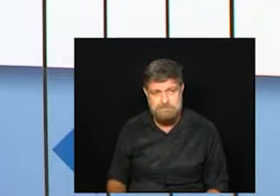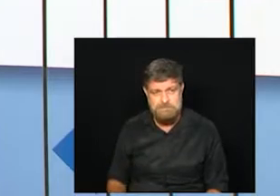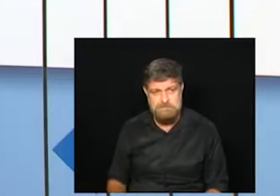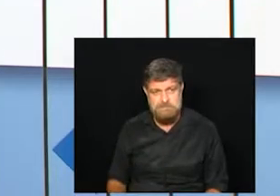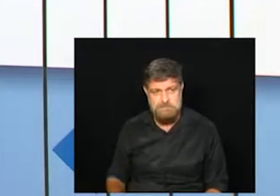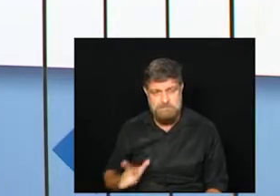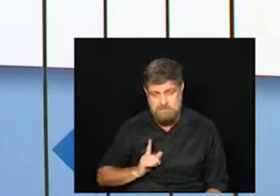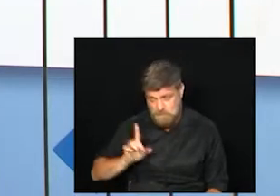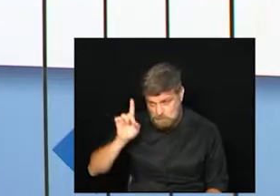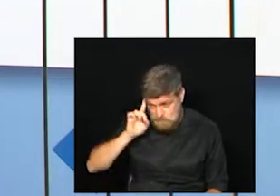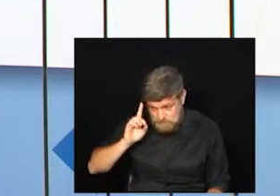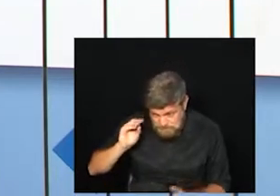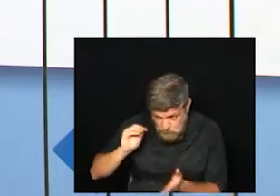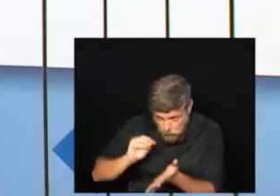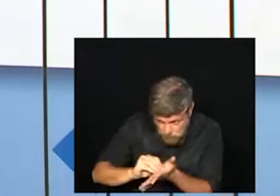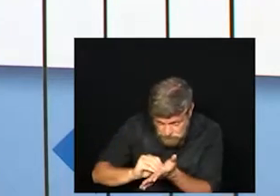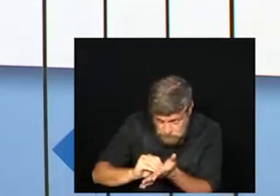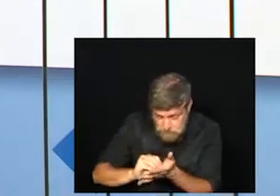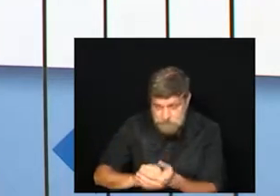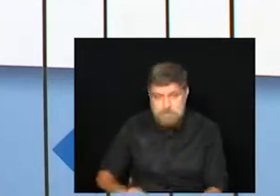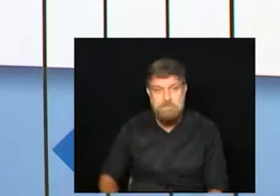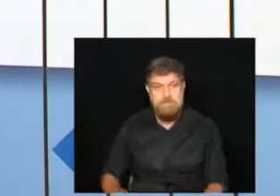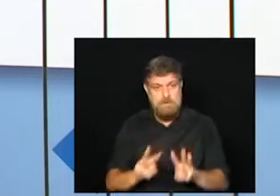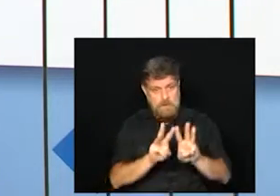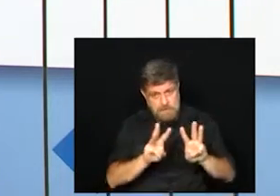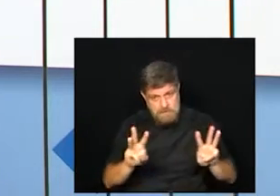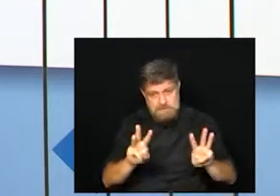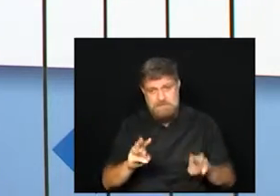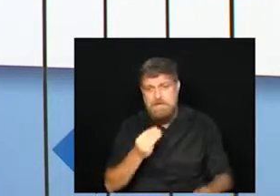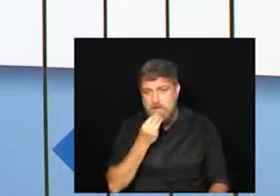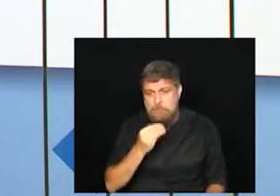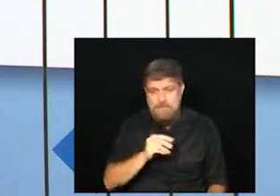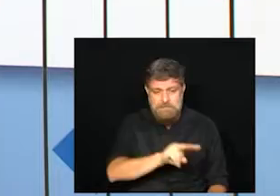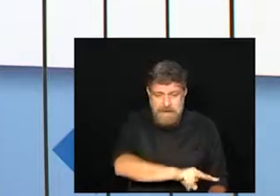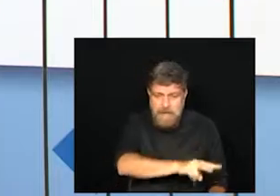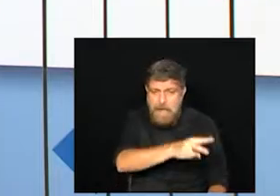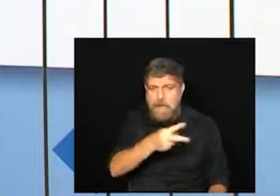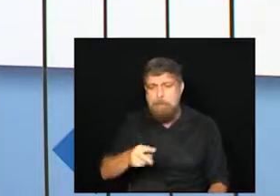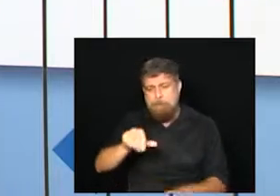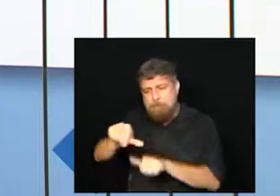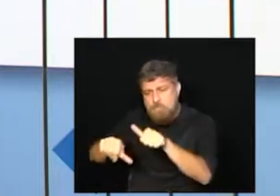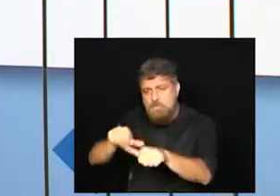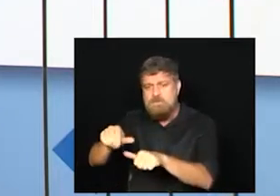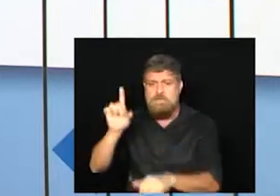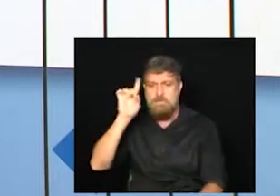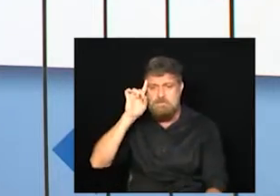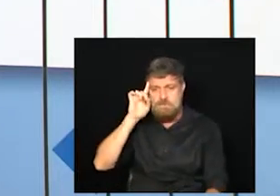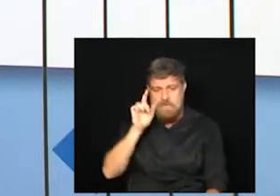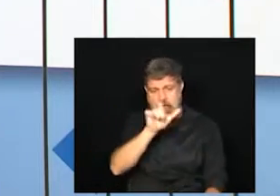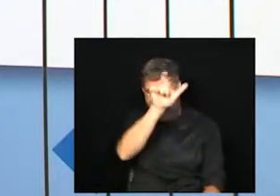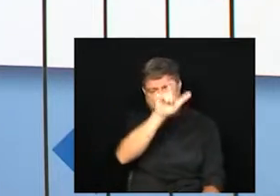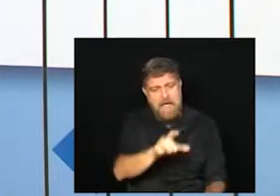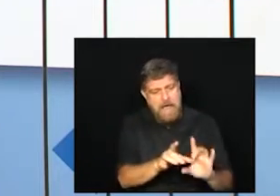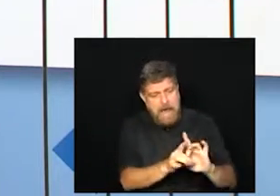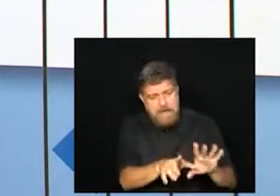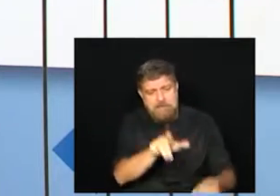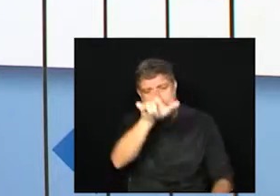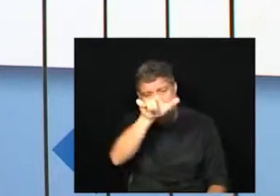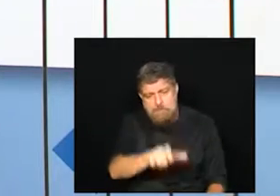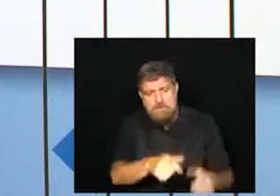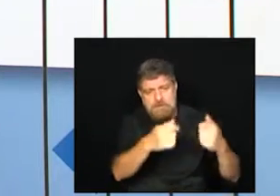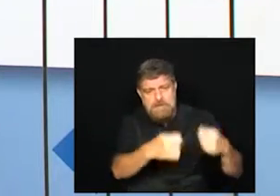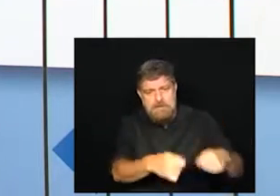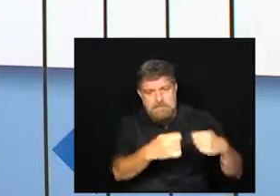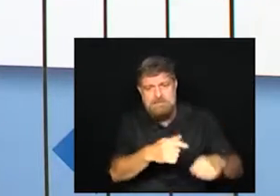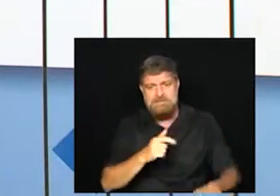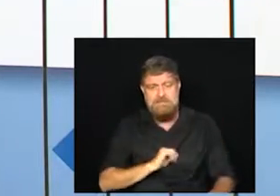estar no dia que está marcado, entre lá no site e faça o reagendamento. Assim você deixa essa vaga para quem precisa,